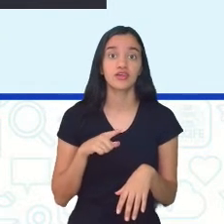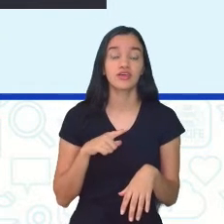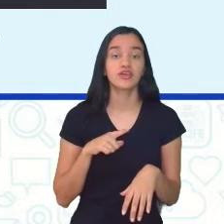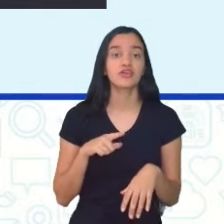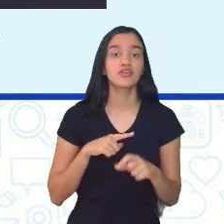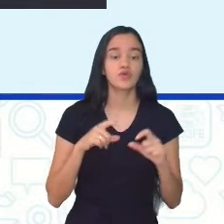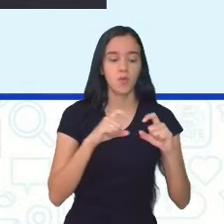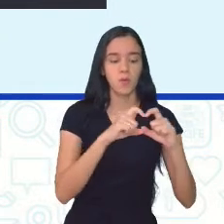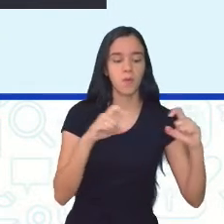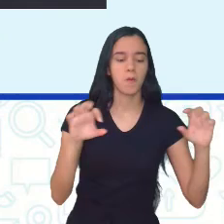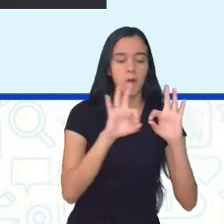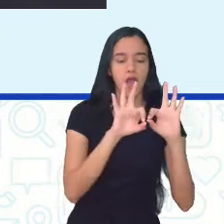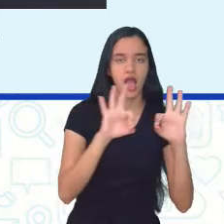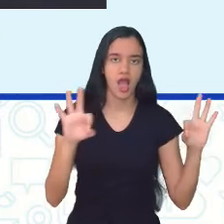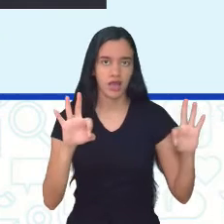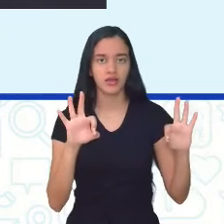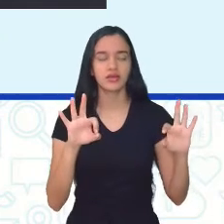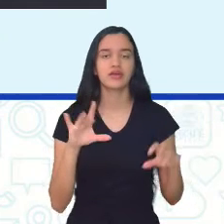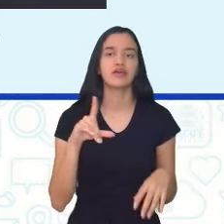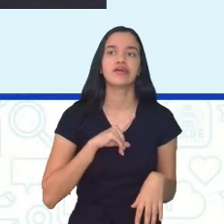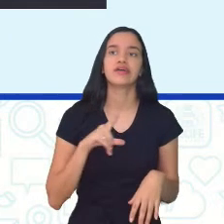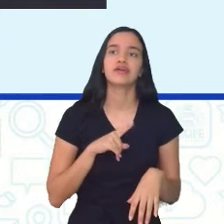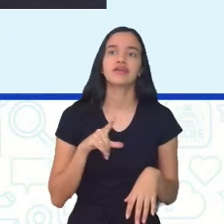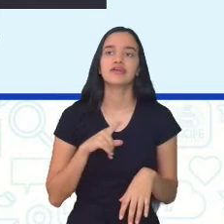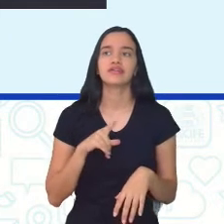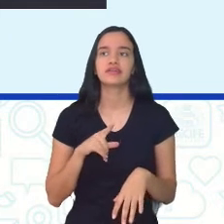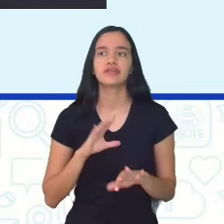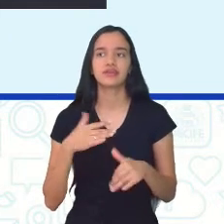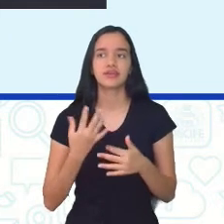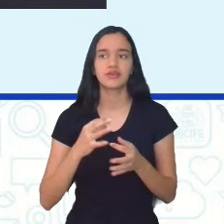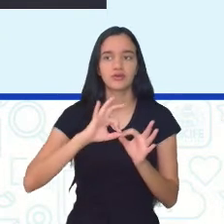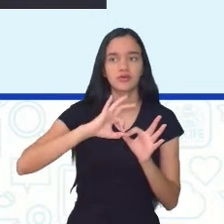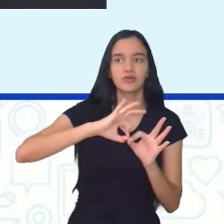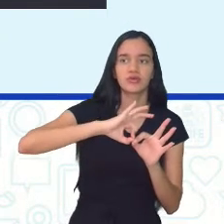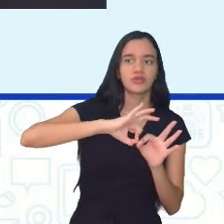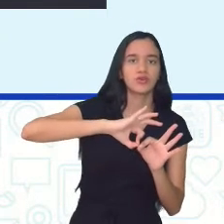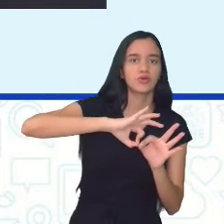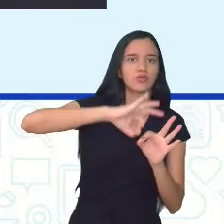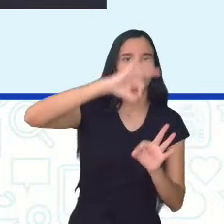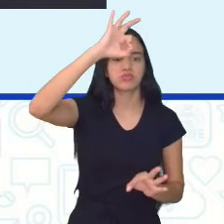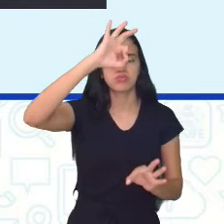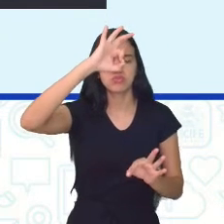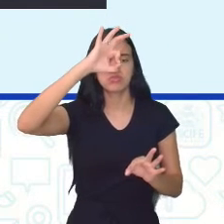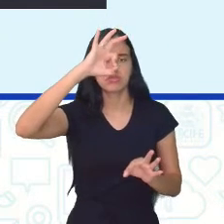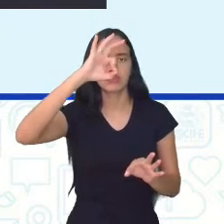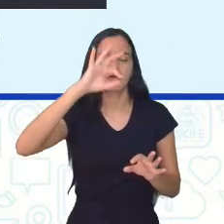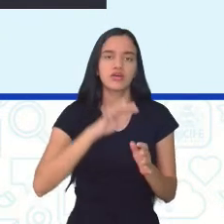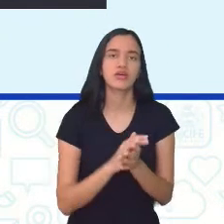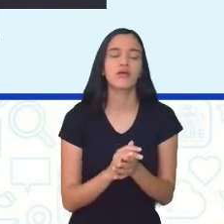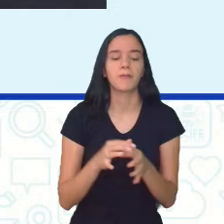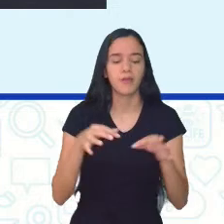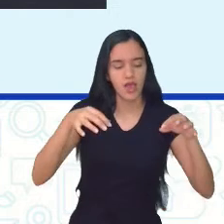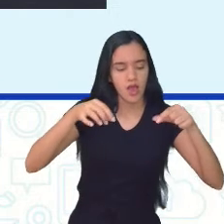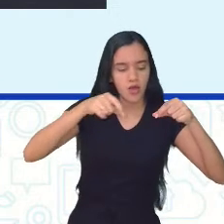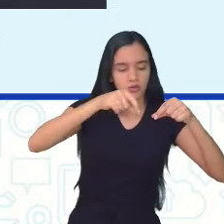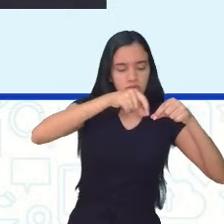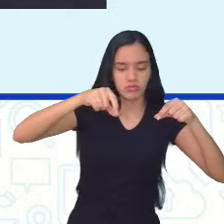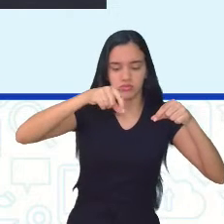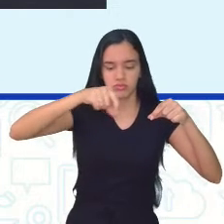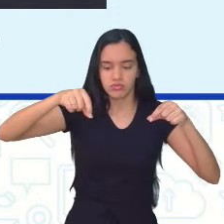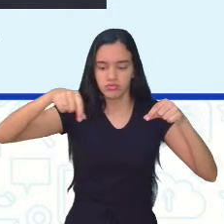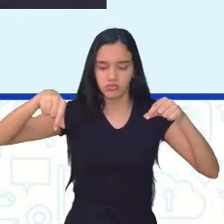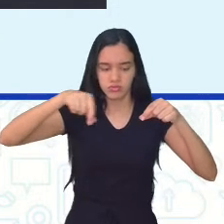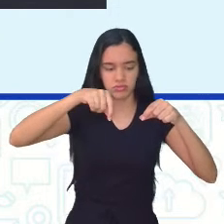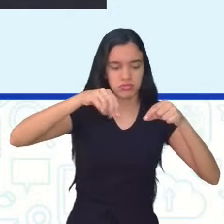aqui eu tenho o transferidor, aqui eu tenho um compasso. O